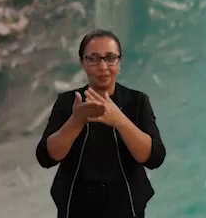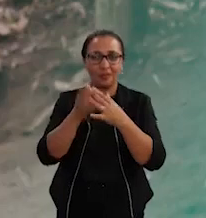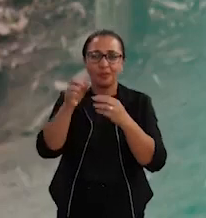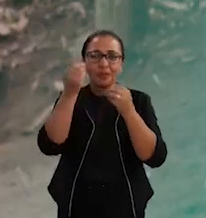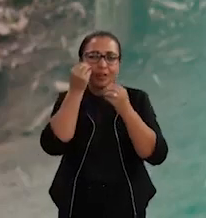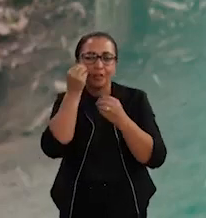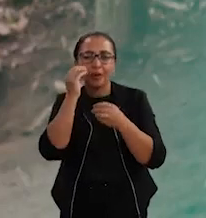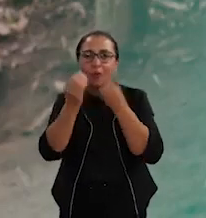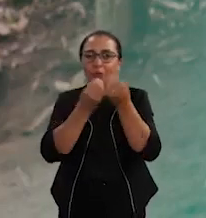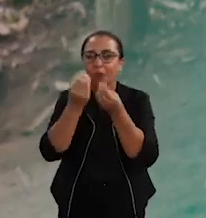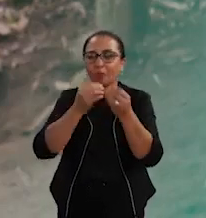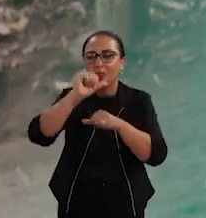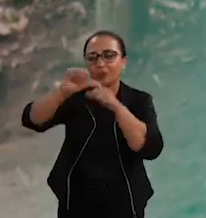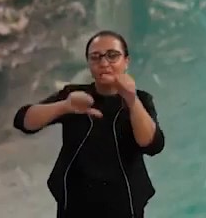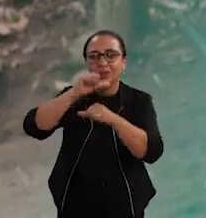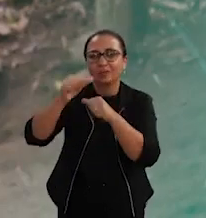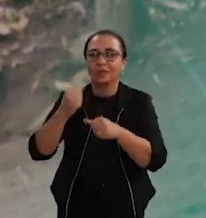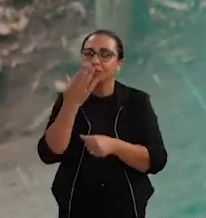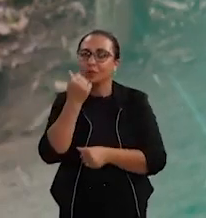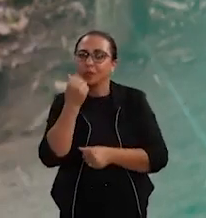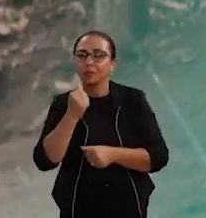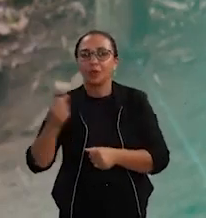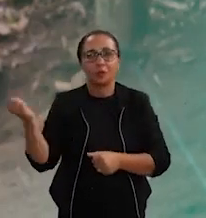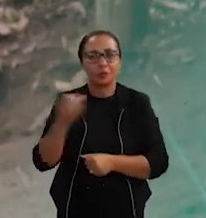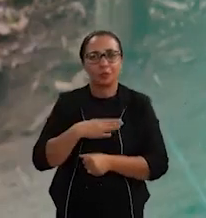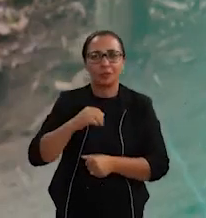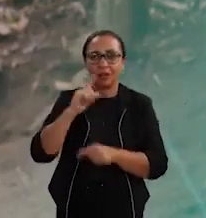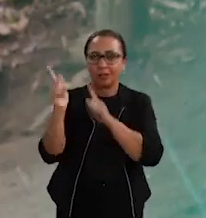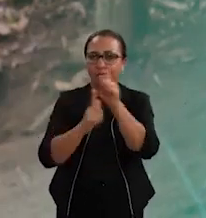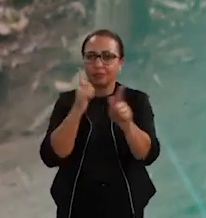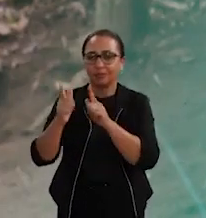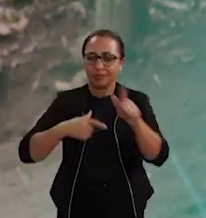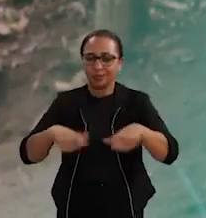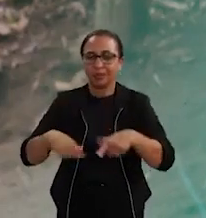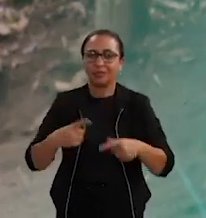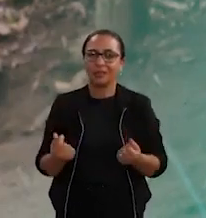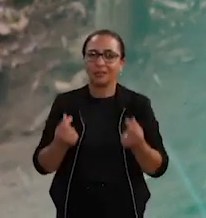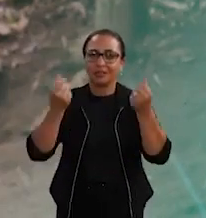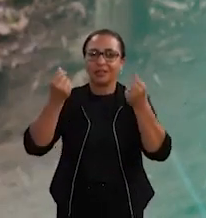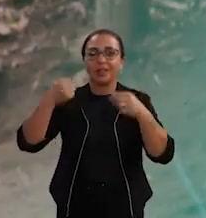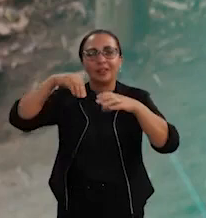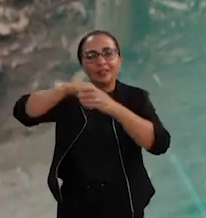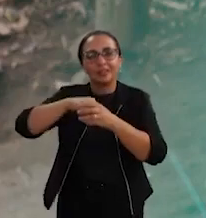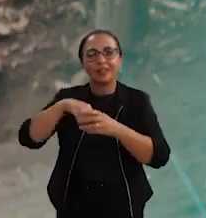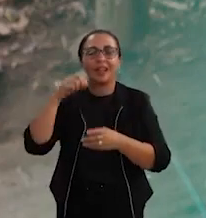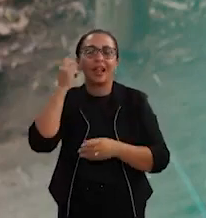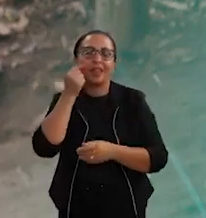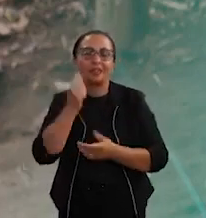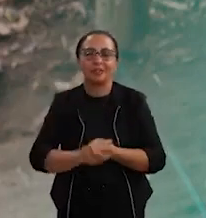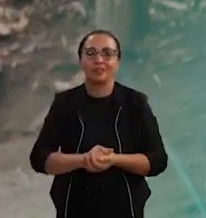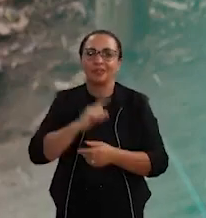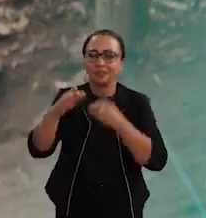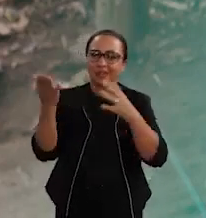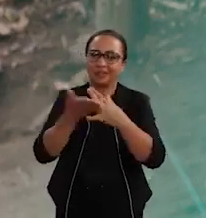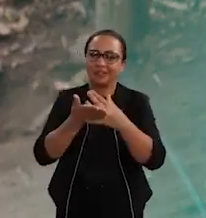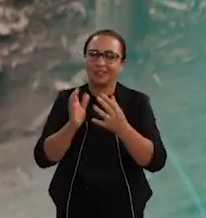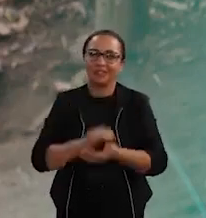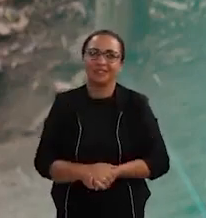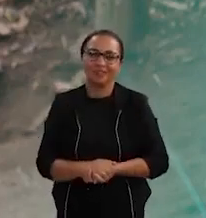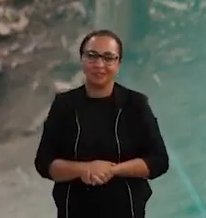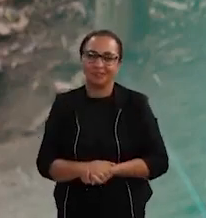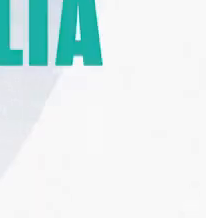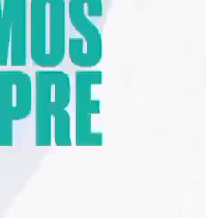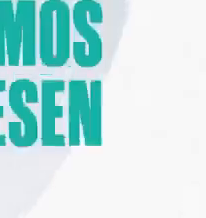A seguir, você confere como o desenvolvimento de alimentos inovadores estão gerando trabalho e renda no interior de Alagoas. É logo